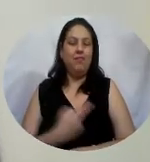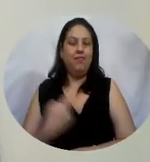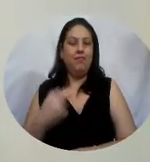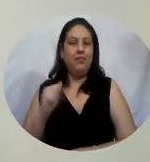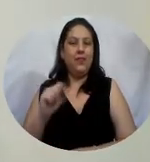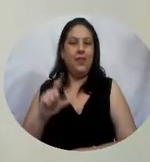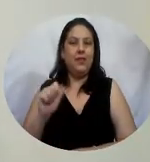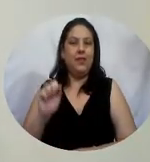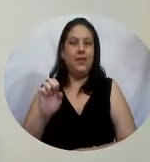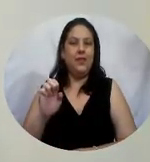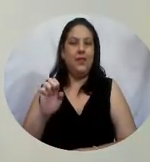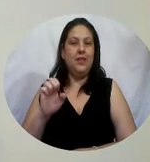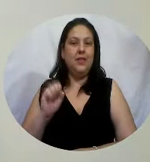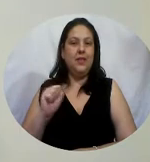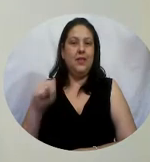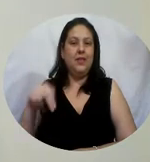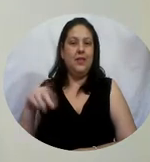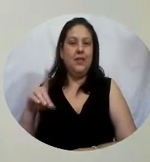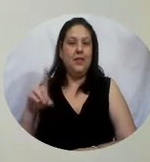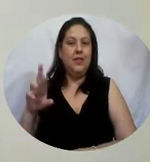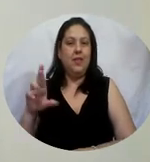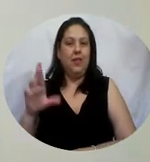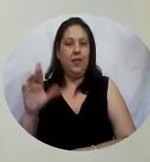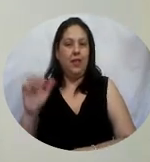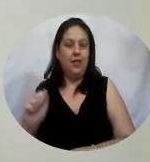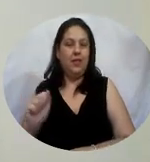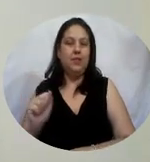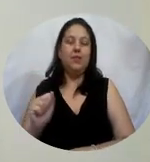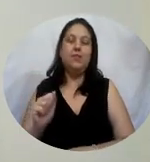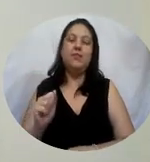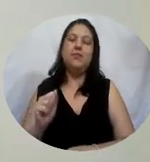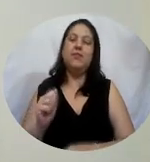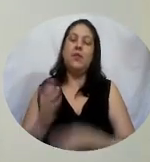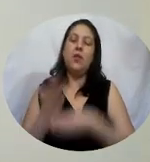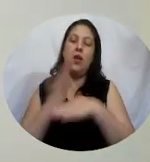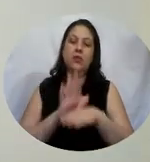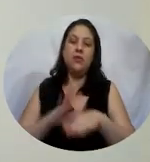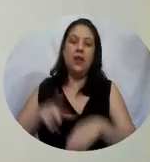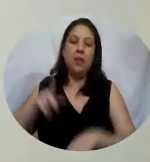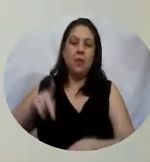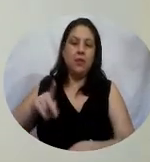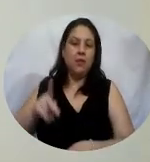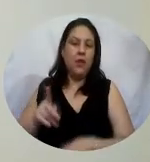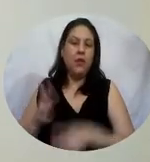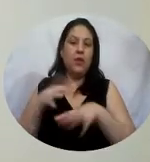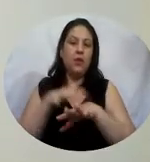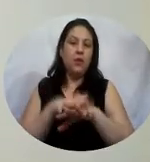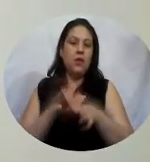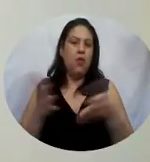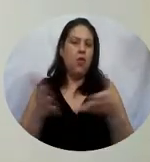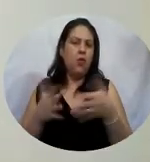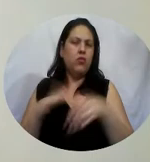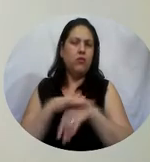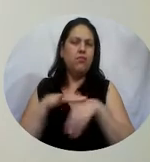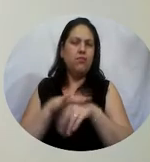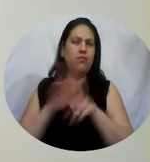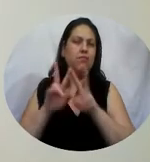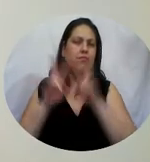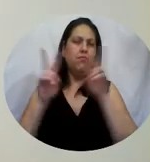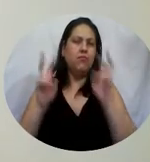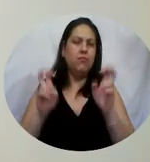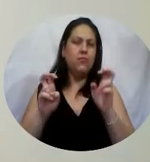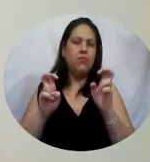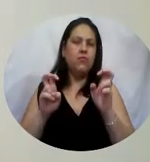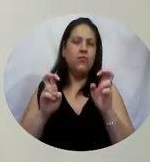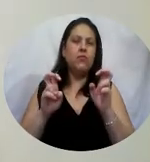Olá, eu sou a Alessandra Brasferino, agente da Pastoral da Inclusão, e hoje nós vamos conversar um pouquinho sobre o transtorno do